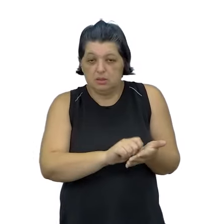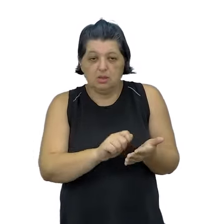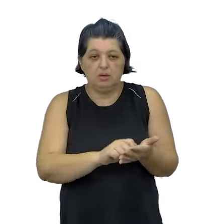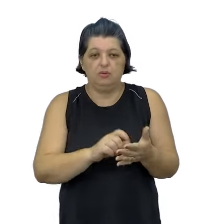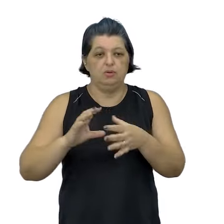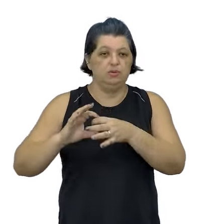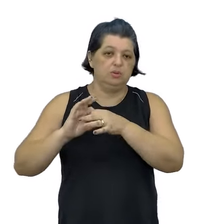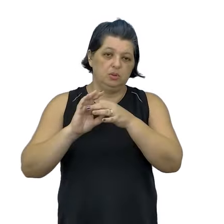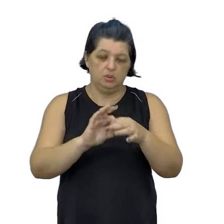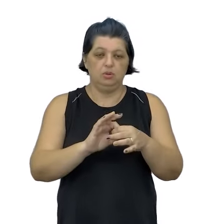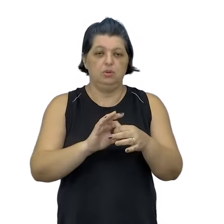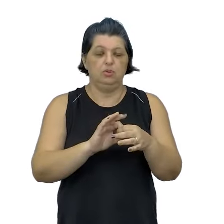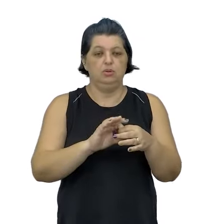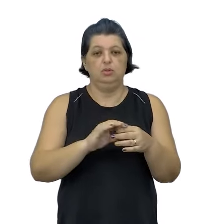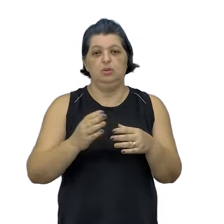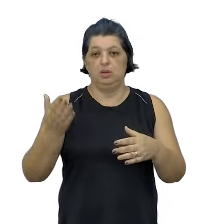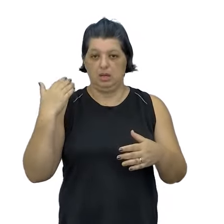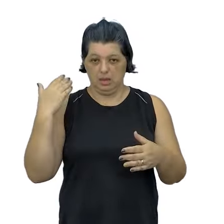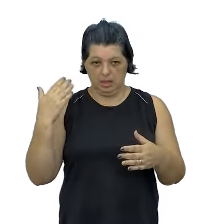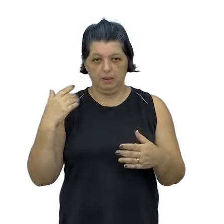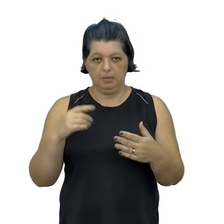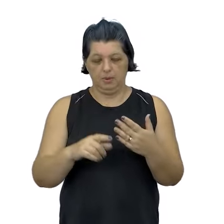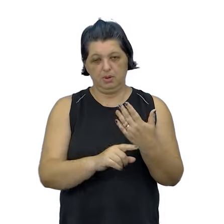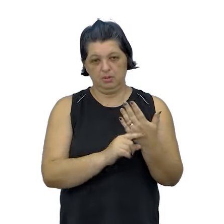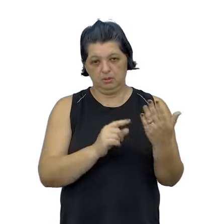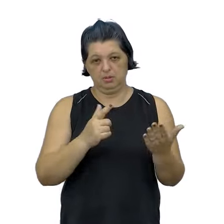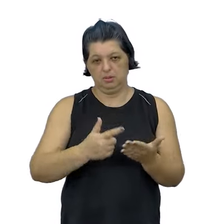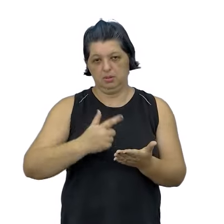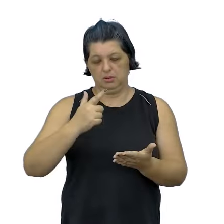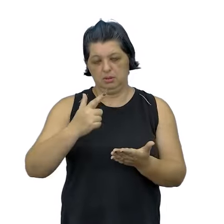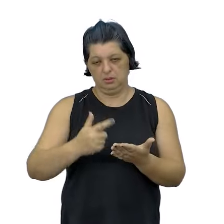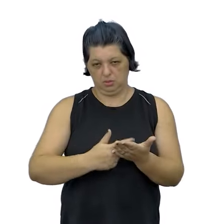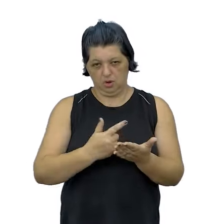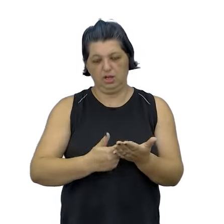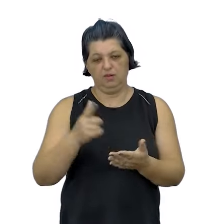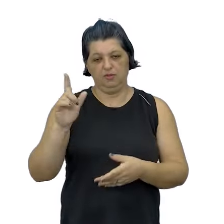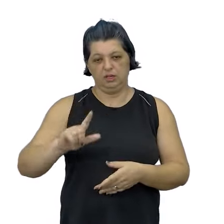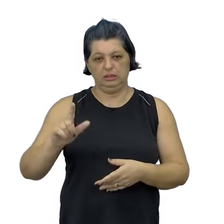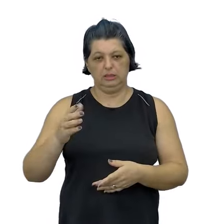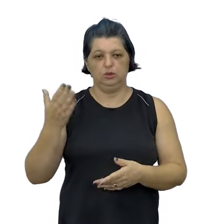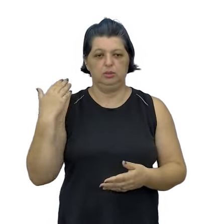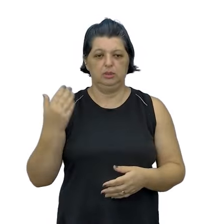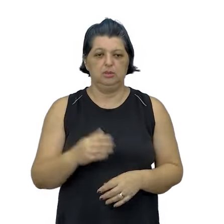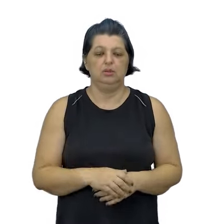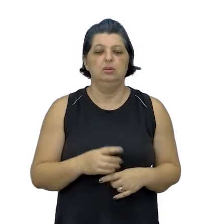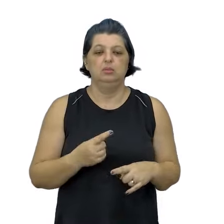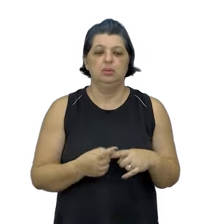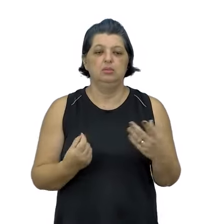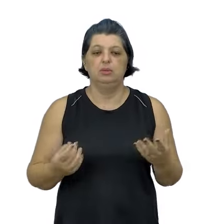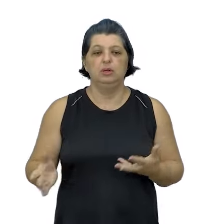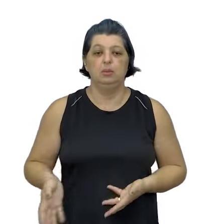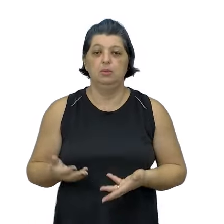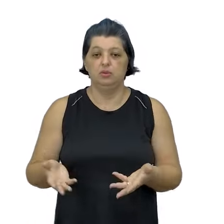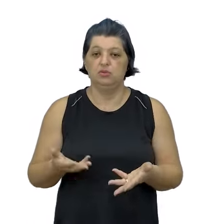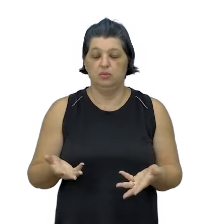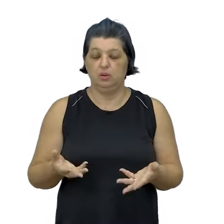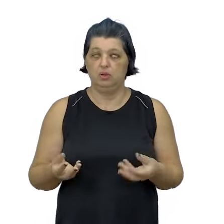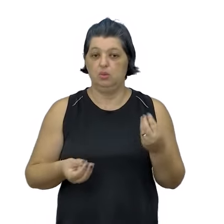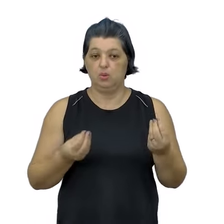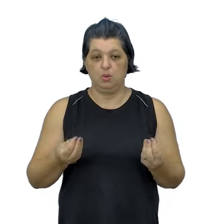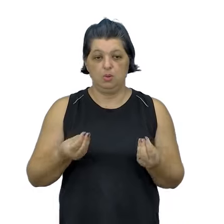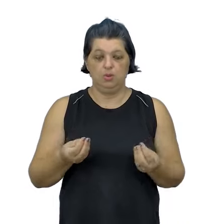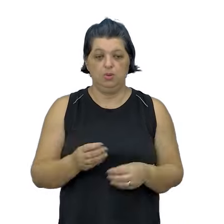contexto da época. Então, aqui eu vou apontar para vocês alguns itens relativos à motivação, né, que vai levá-los a